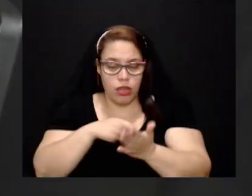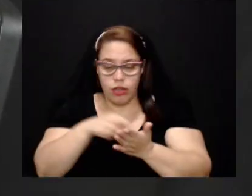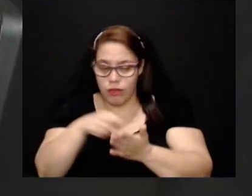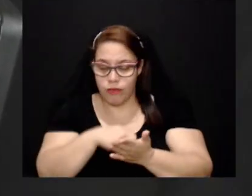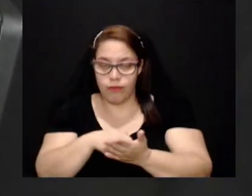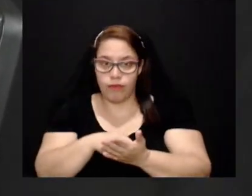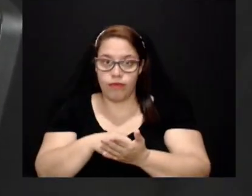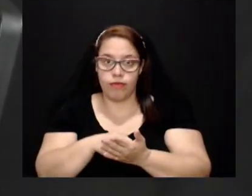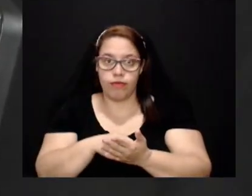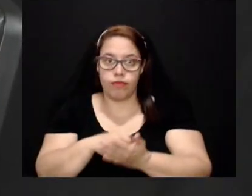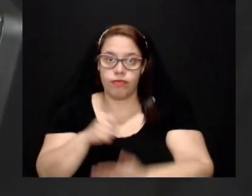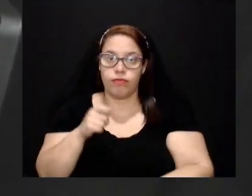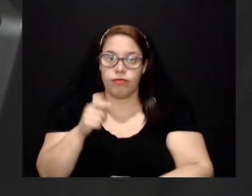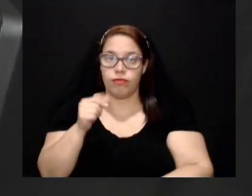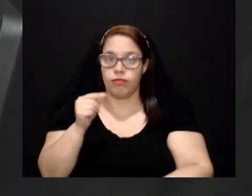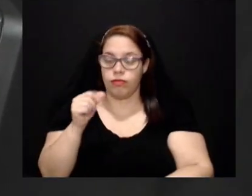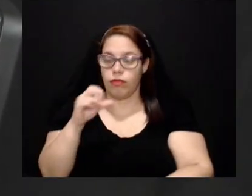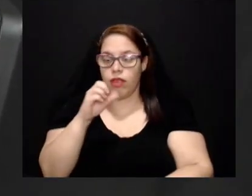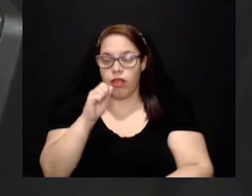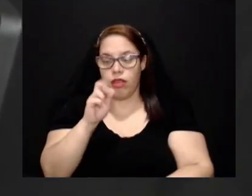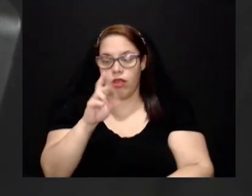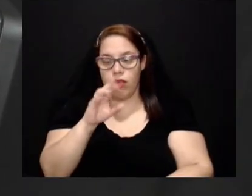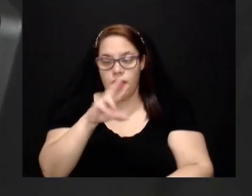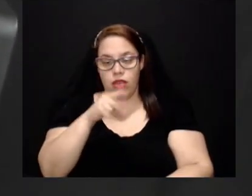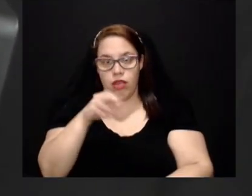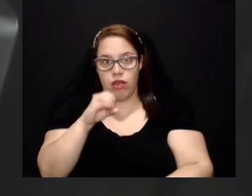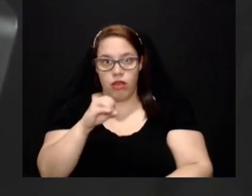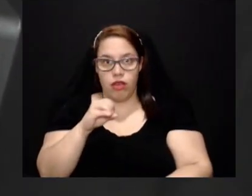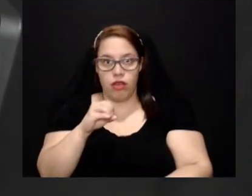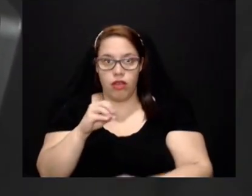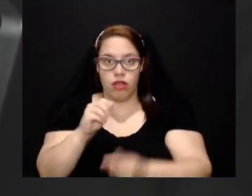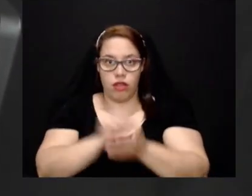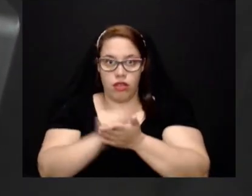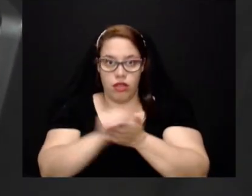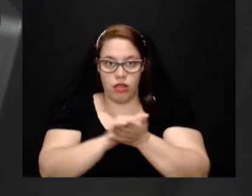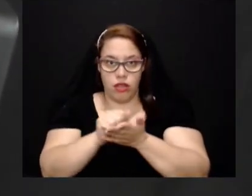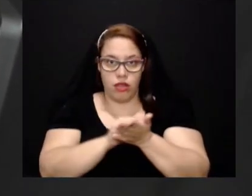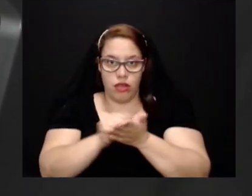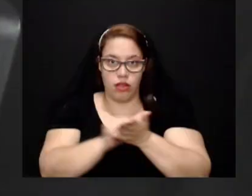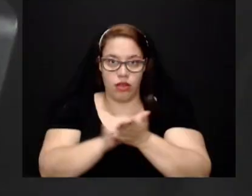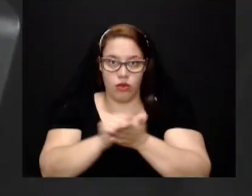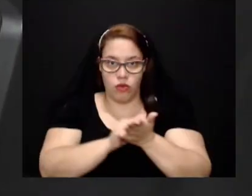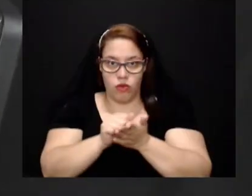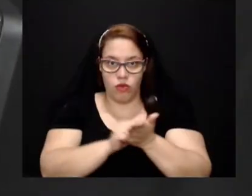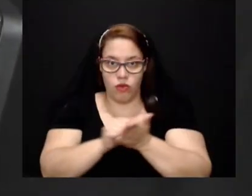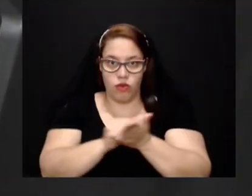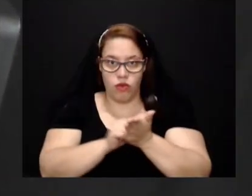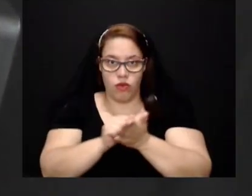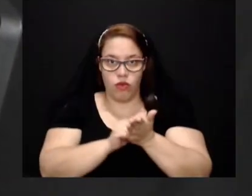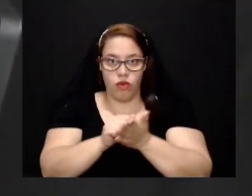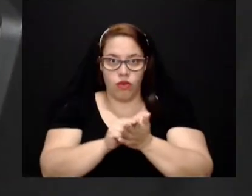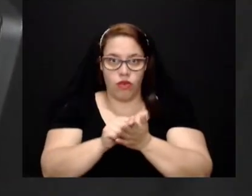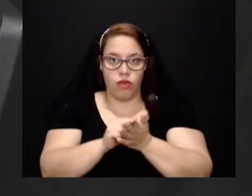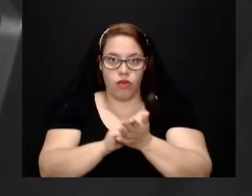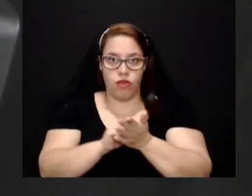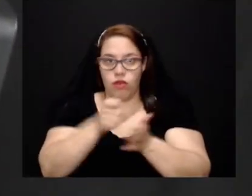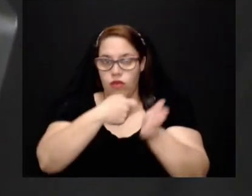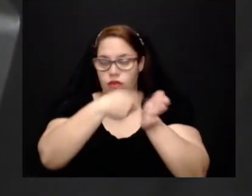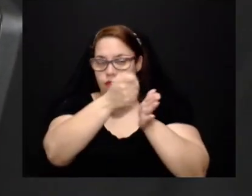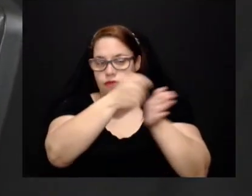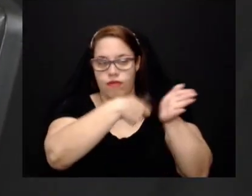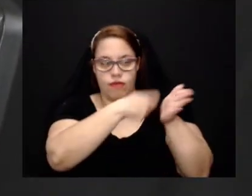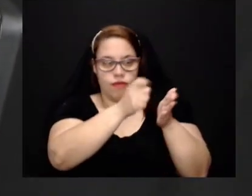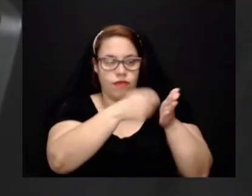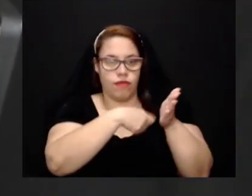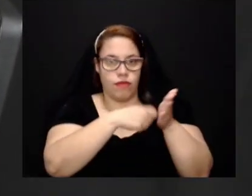carvão, um pedaço de esponja de colchão velho, passei o apagador e a gente escrevia ali. Eu escrevia,